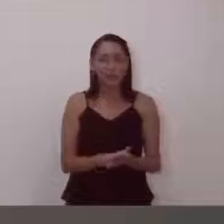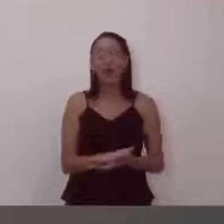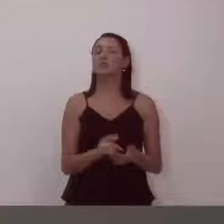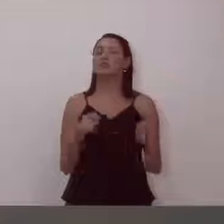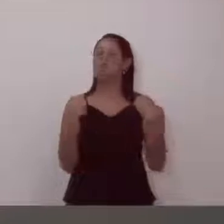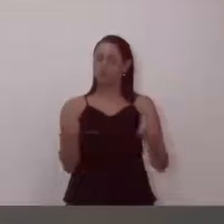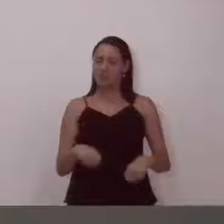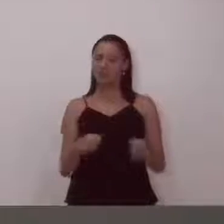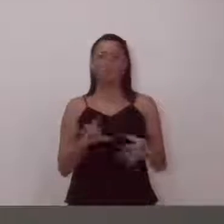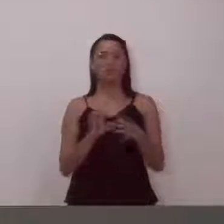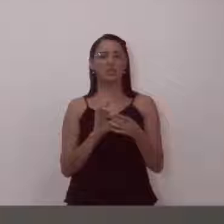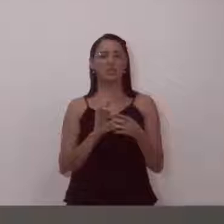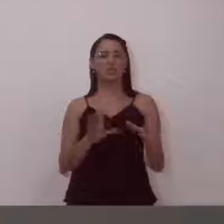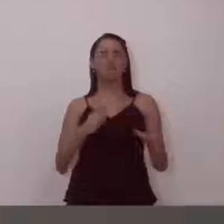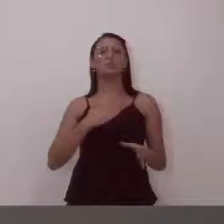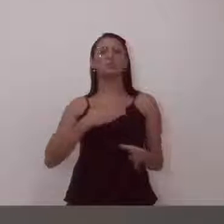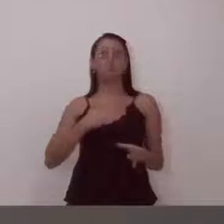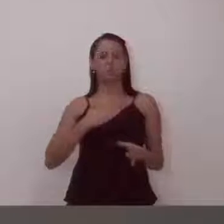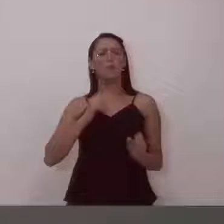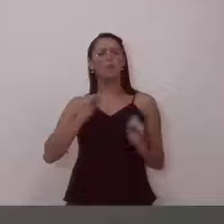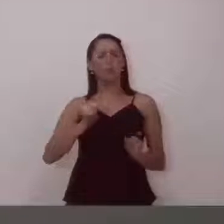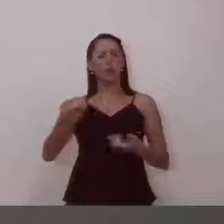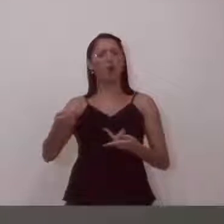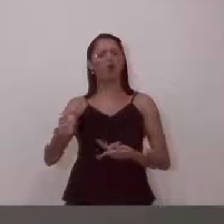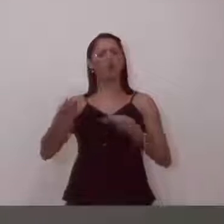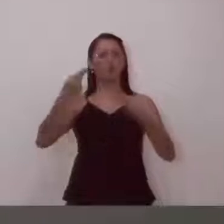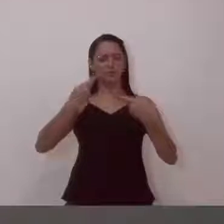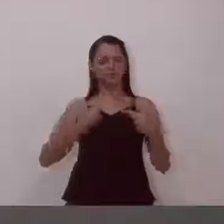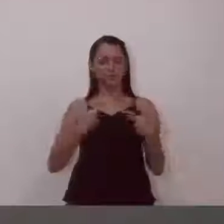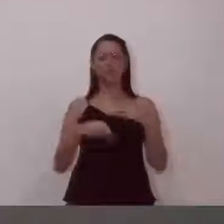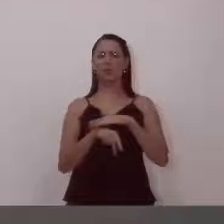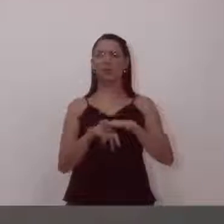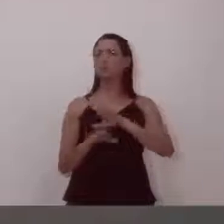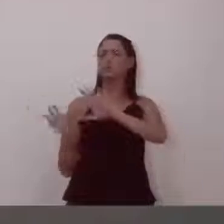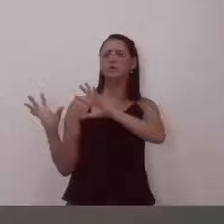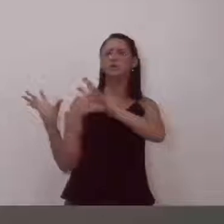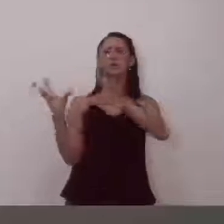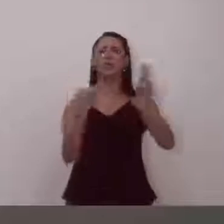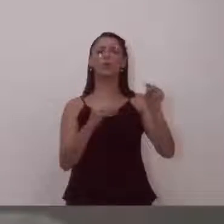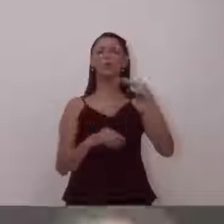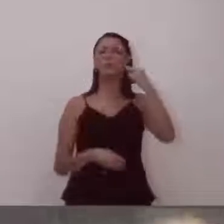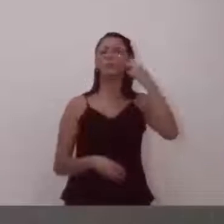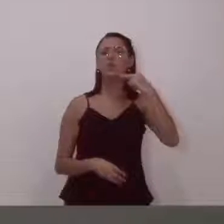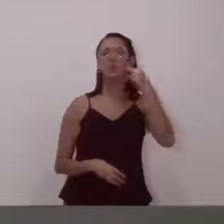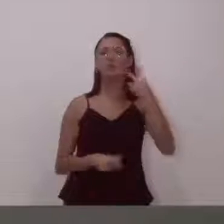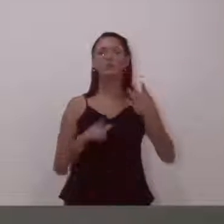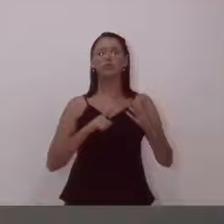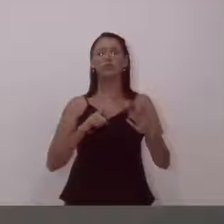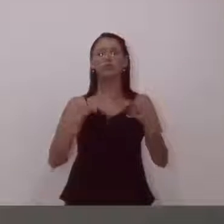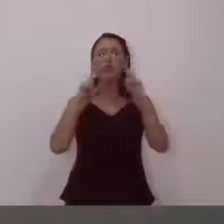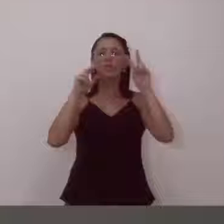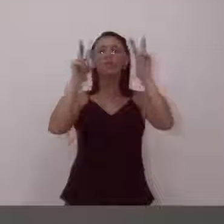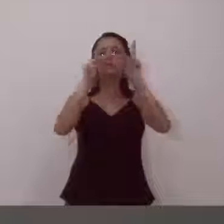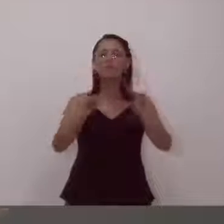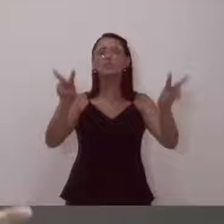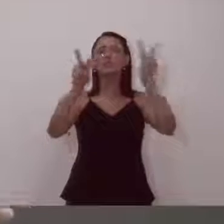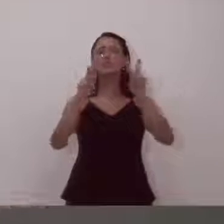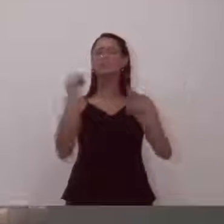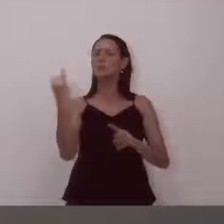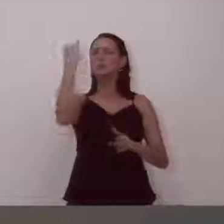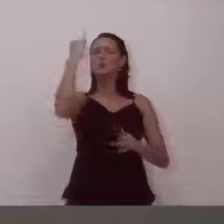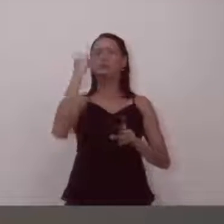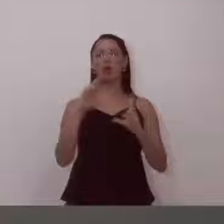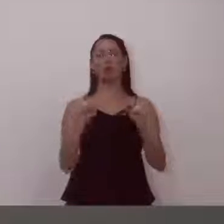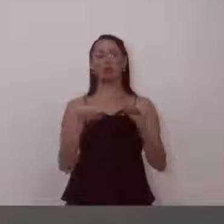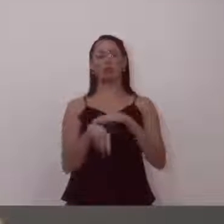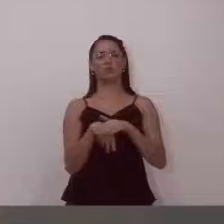já disponibilizo o meu gabinete, tenho certeza, como foi bem falado, todos os vereadores dessa casa, a gente tem essa visão que é importantíssimo o diálogo. Por